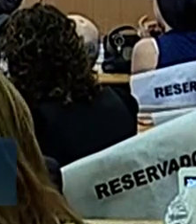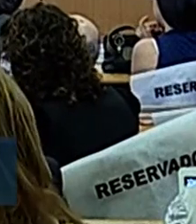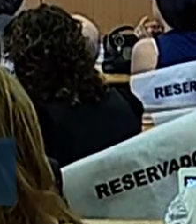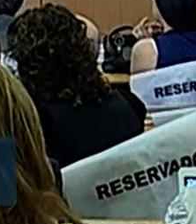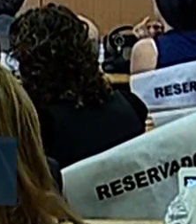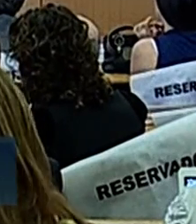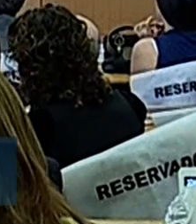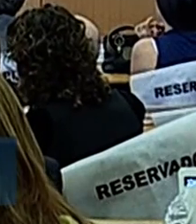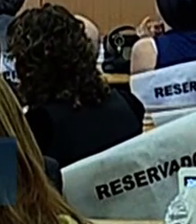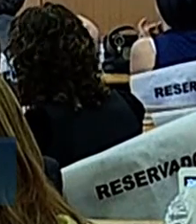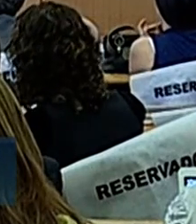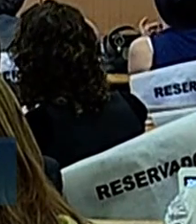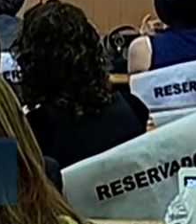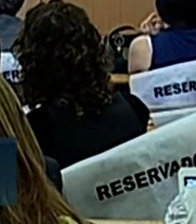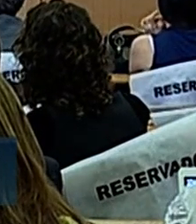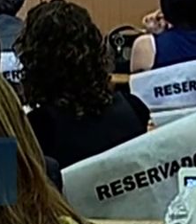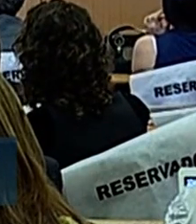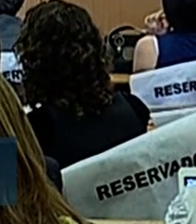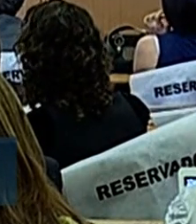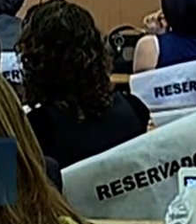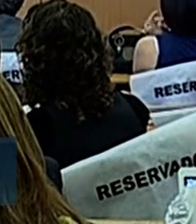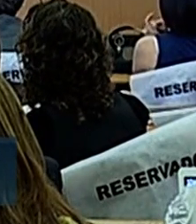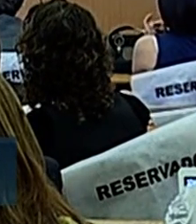é demais.